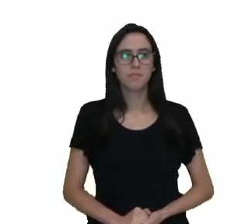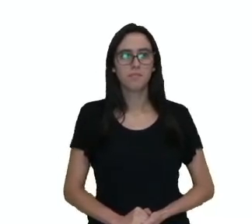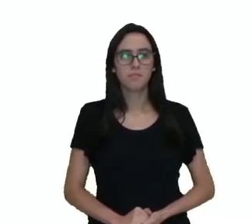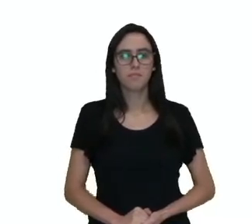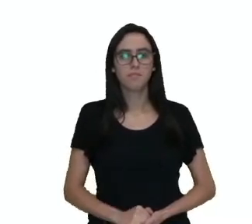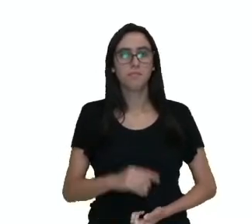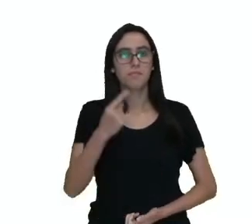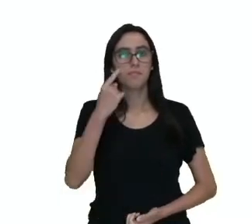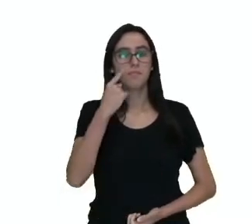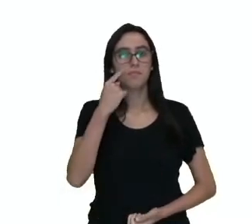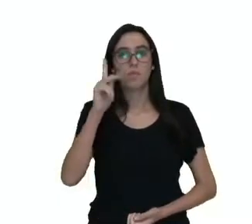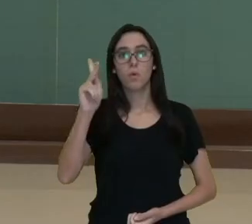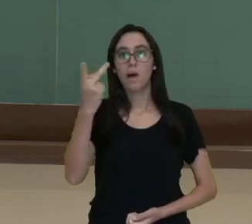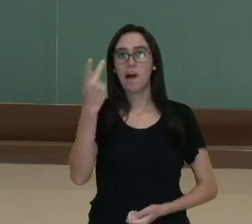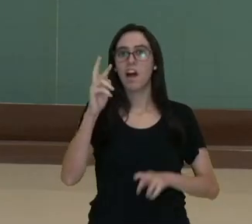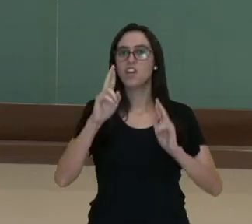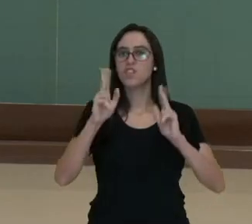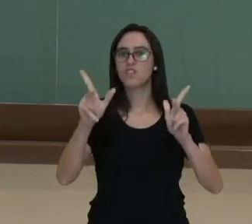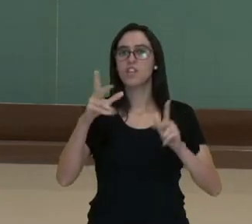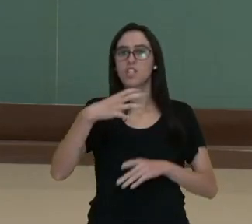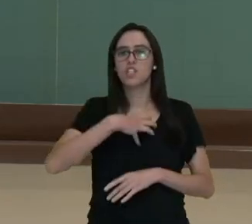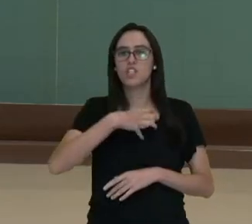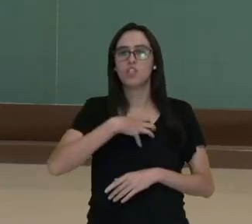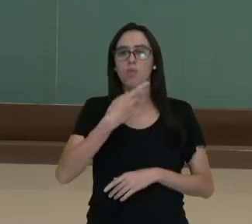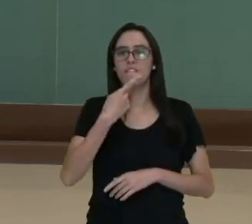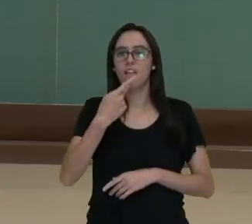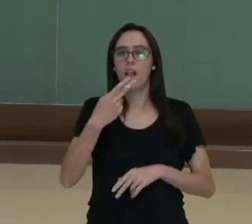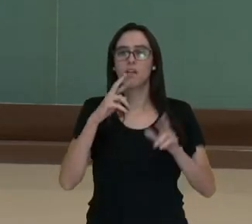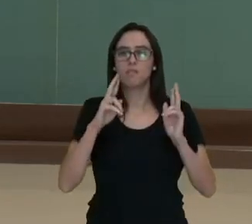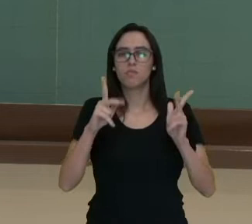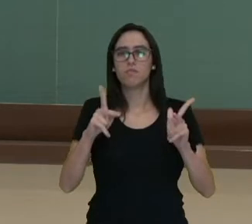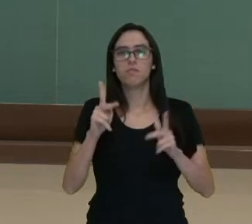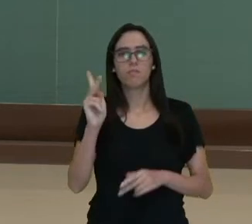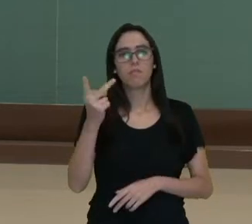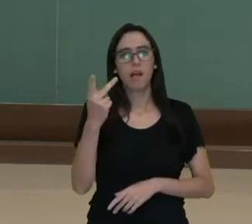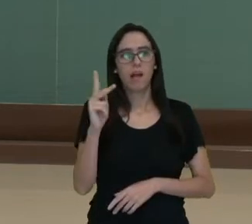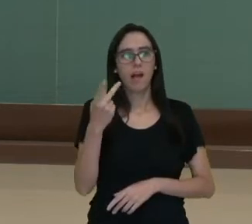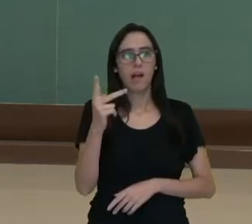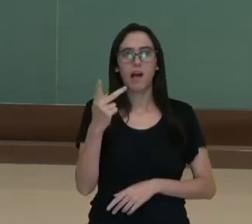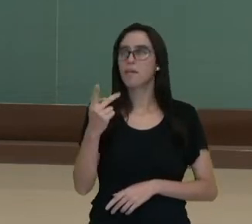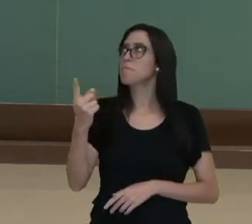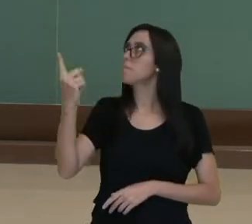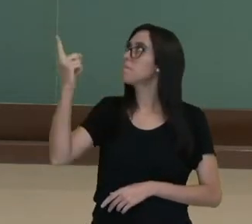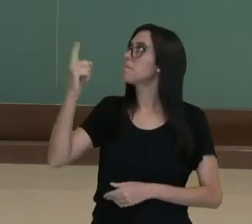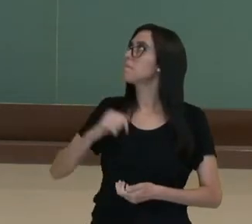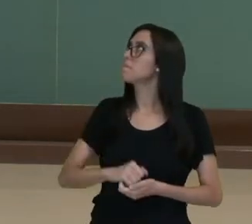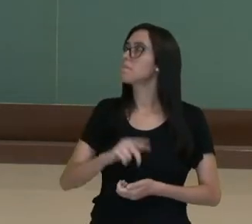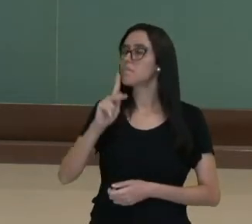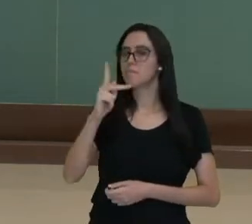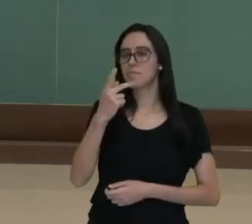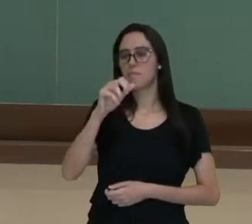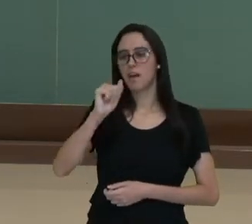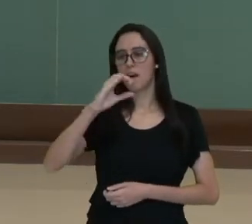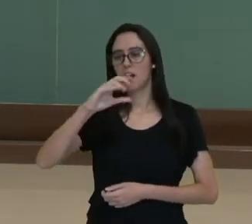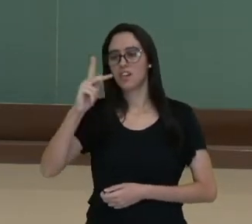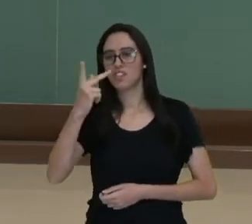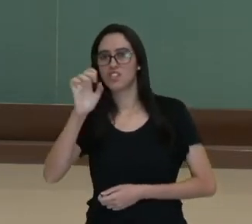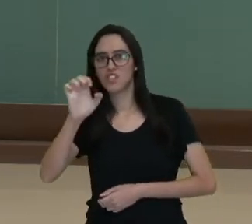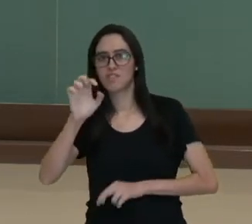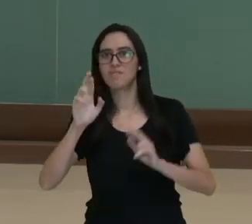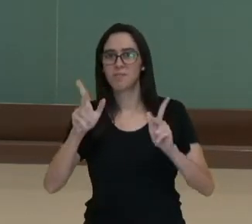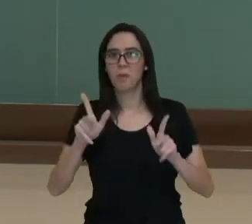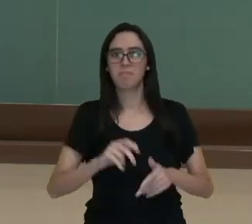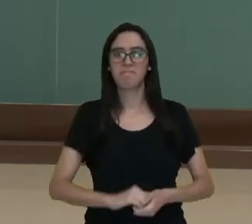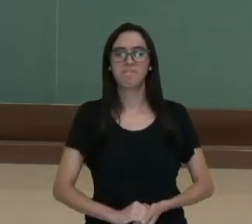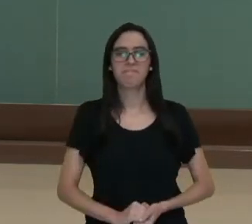ó, presta atenção aqui, ó, numa pronúncia bem diferente, né? Nós temos aí comparado a língua portuguesa, de hada, I de